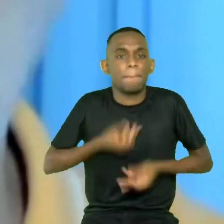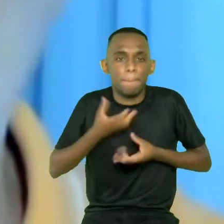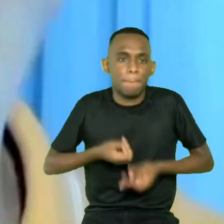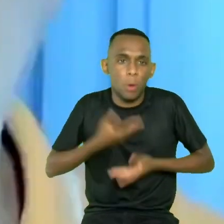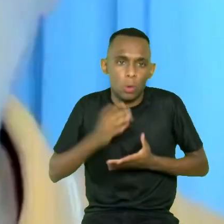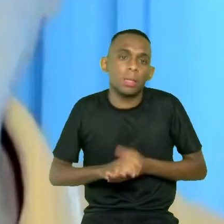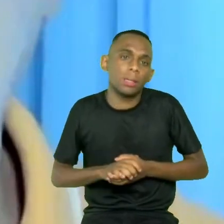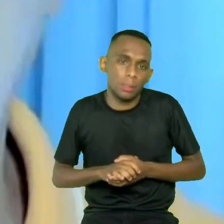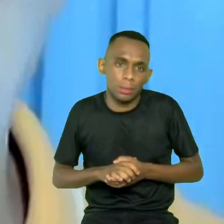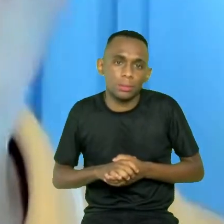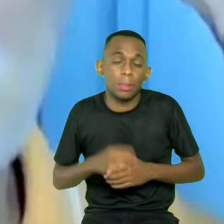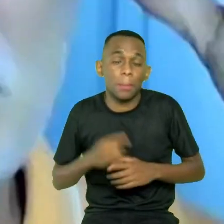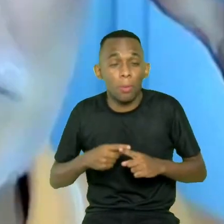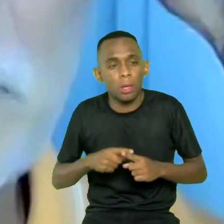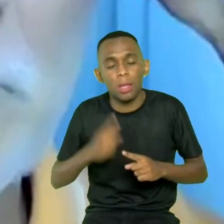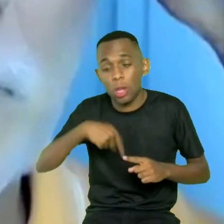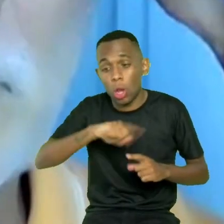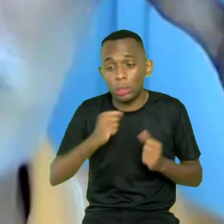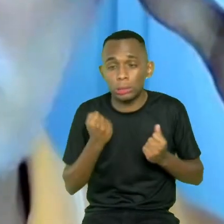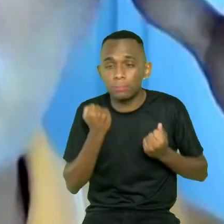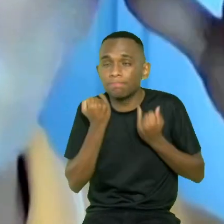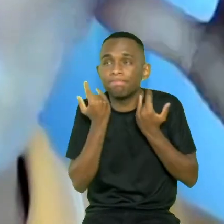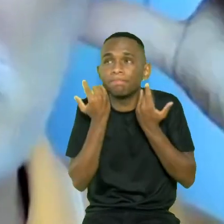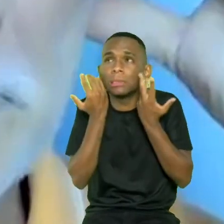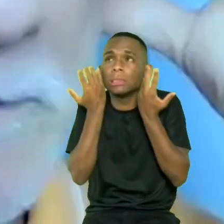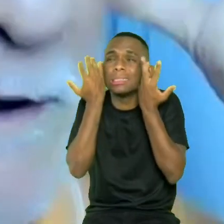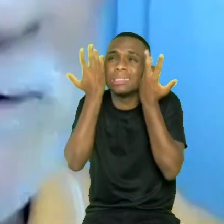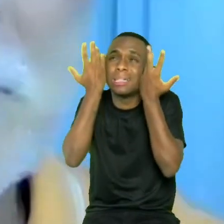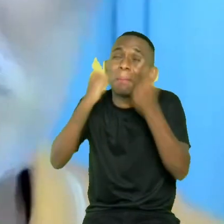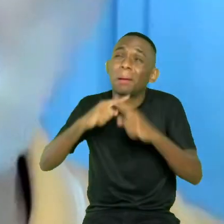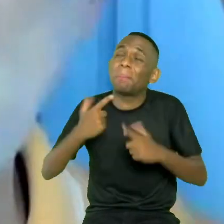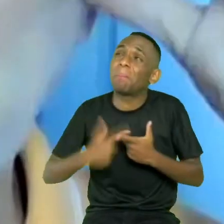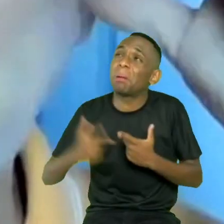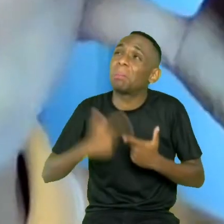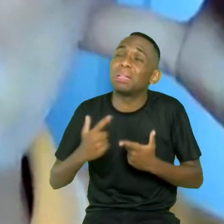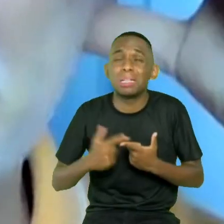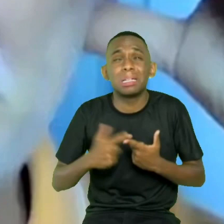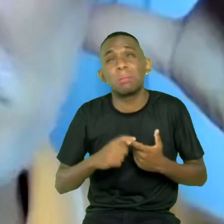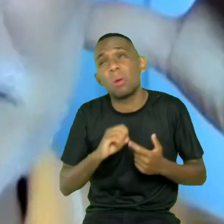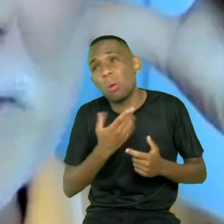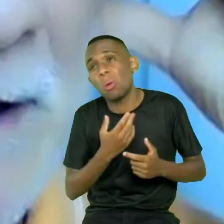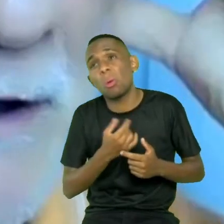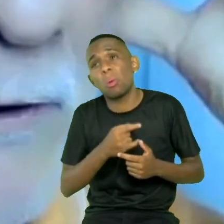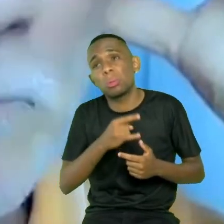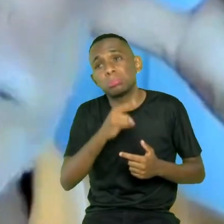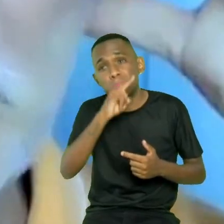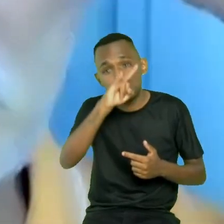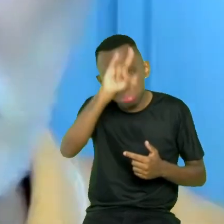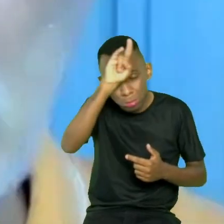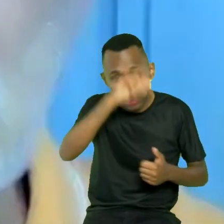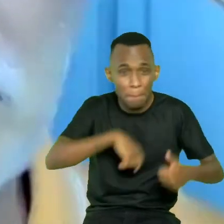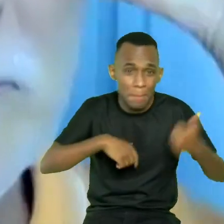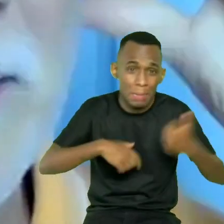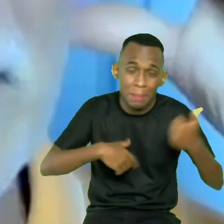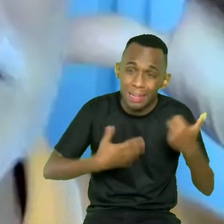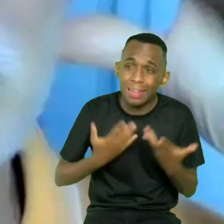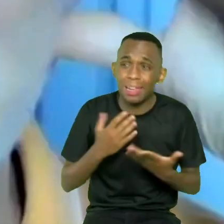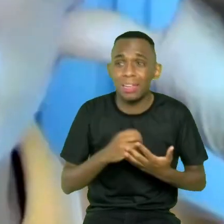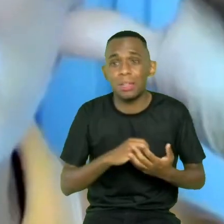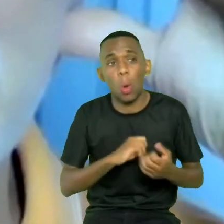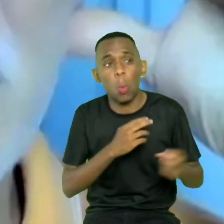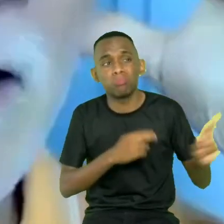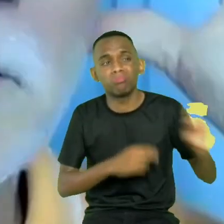lá na adolescência, né? A primeira decepção amorosa, a primeira traição, enfim, o primeiro não é lá